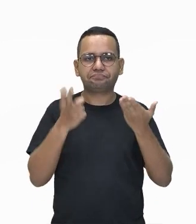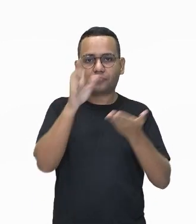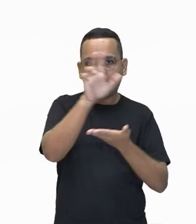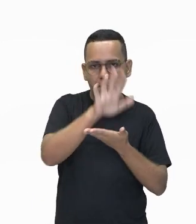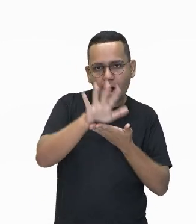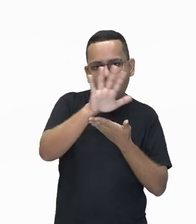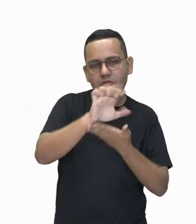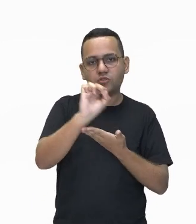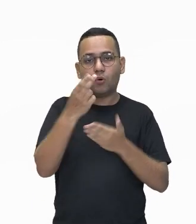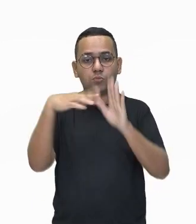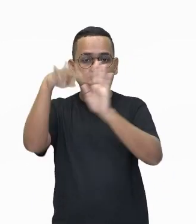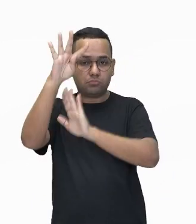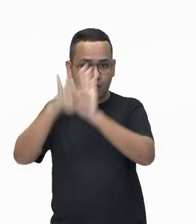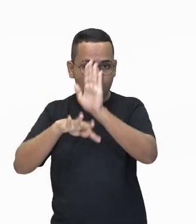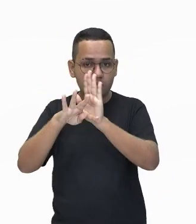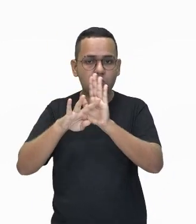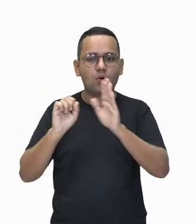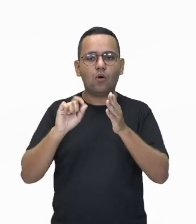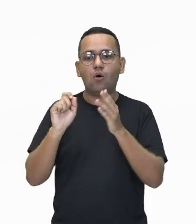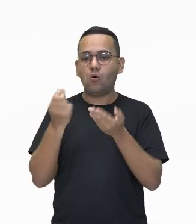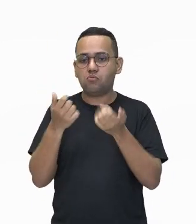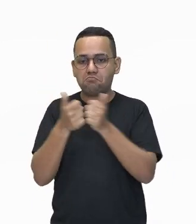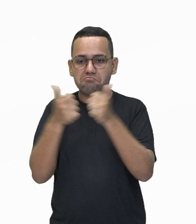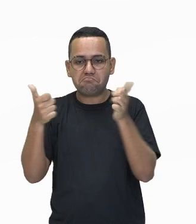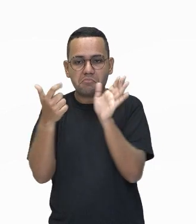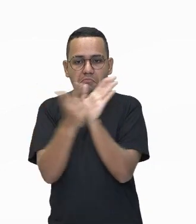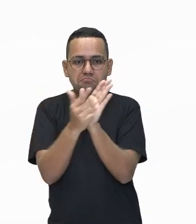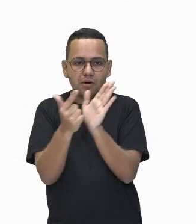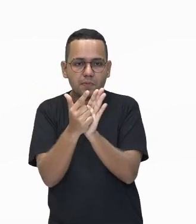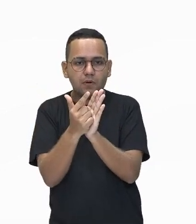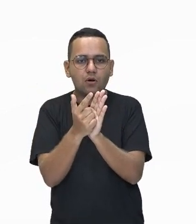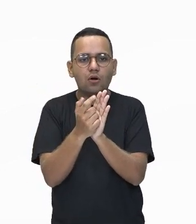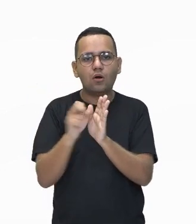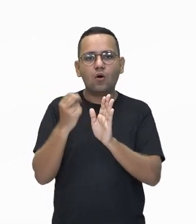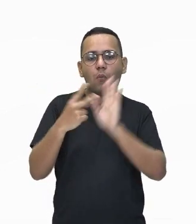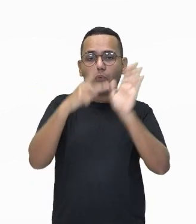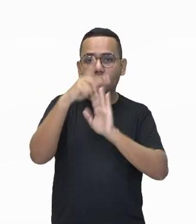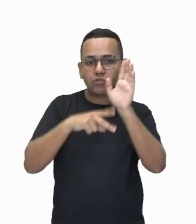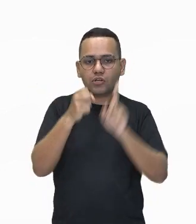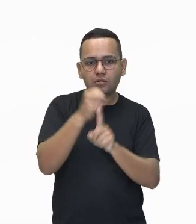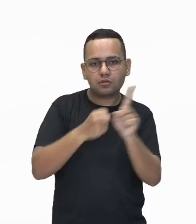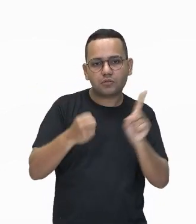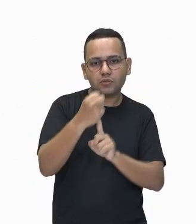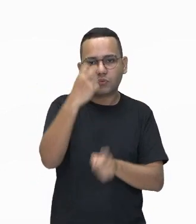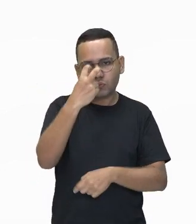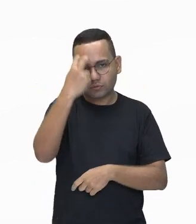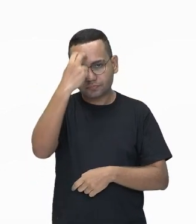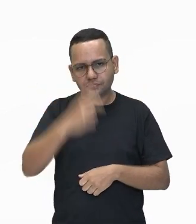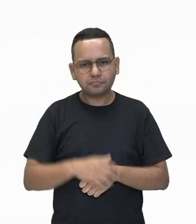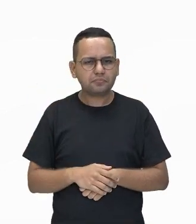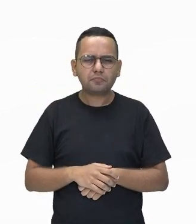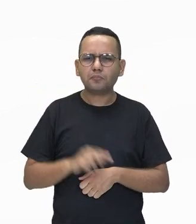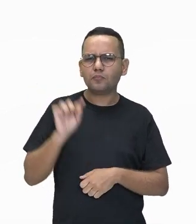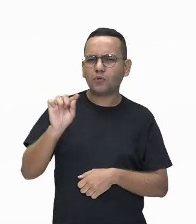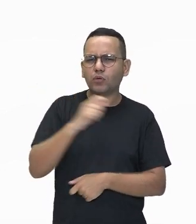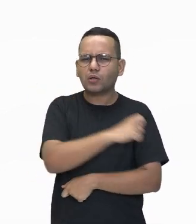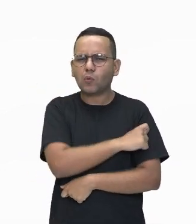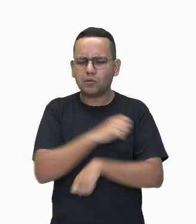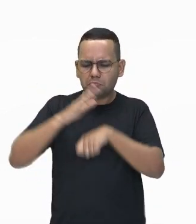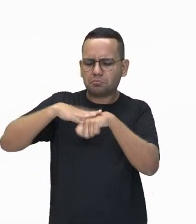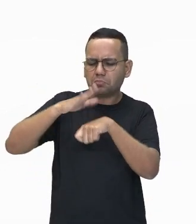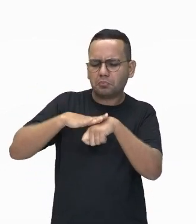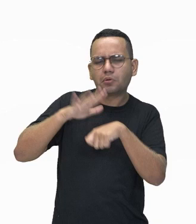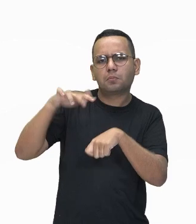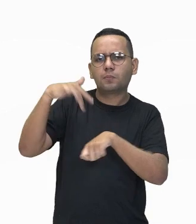é ser um estudante protagonista, né? Então, o que é esse estudante protagonista, né? O que é, então, professora, por que eu estou aqui na sala